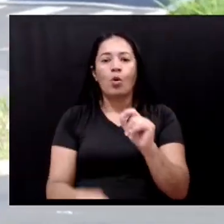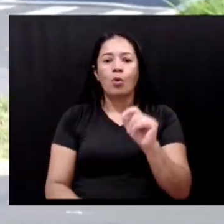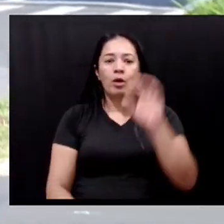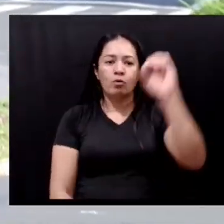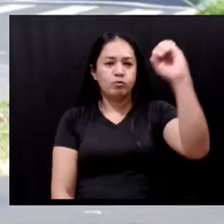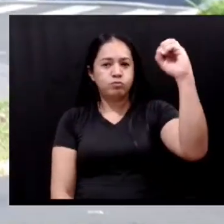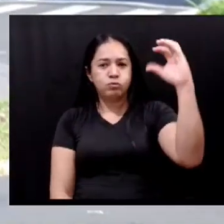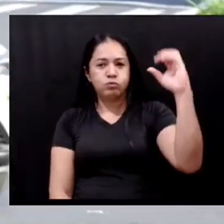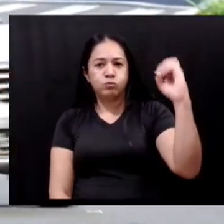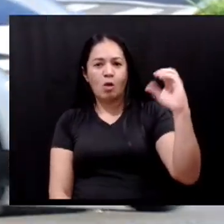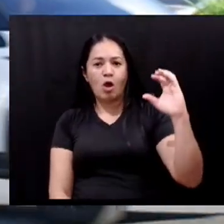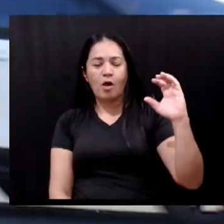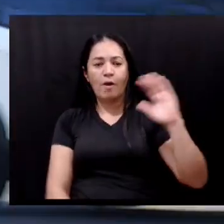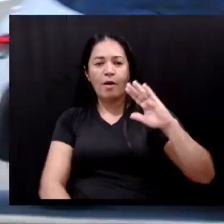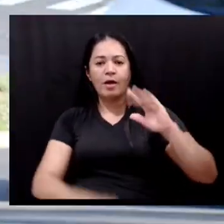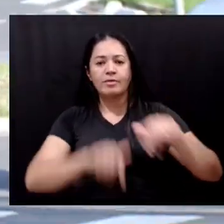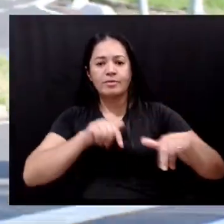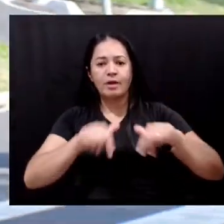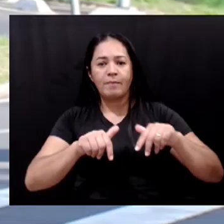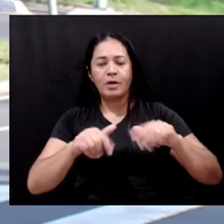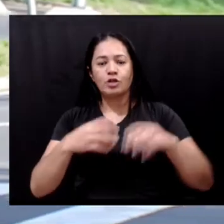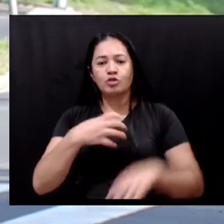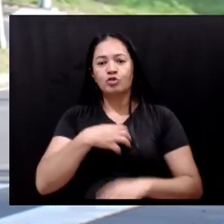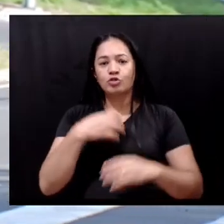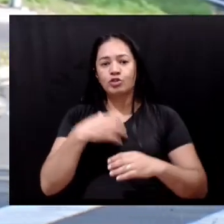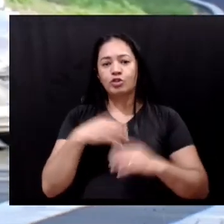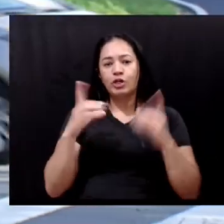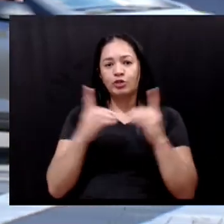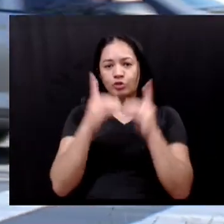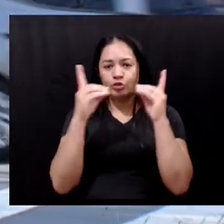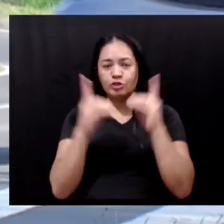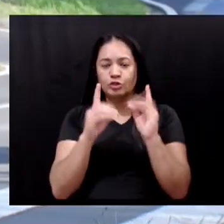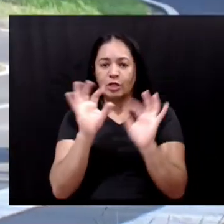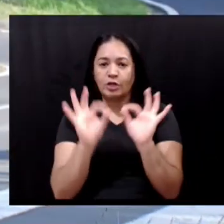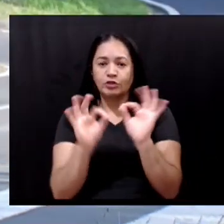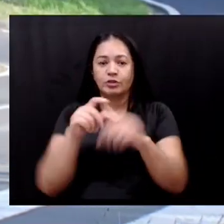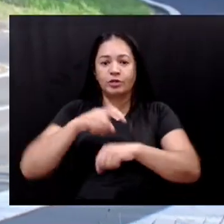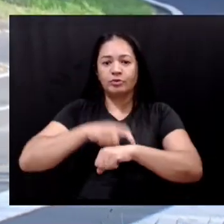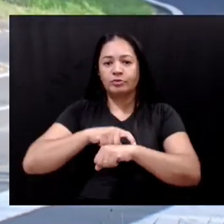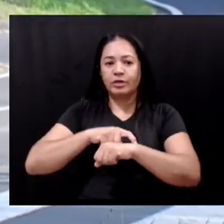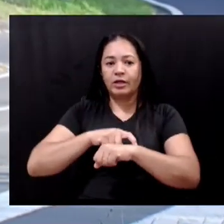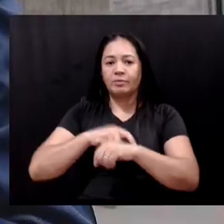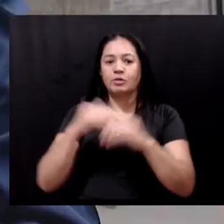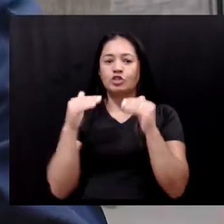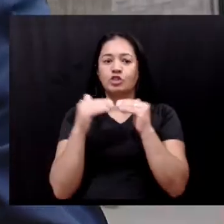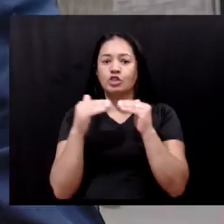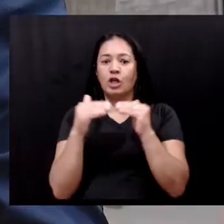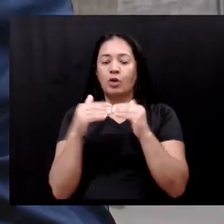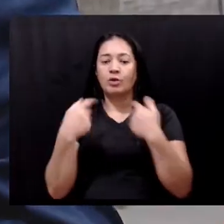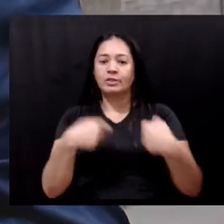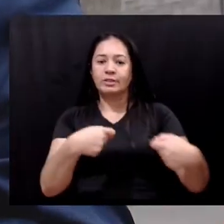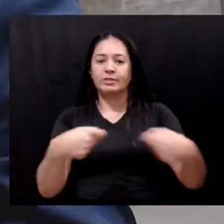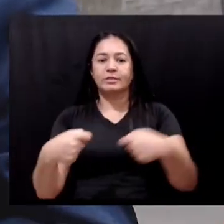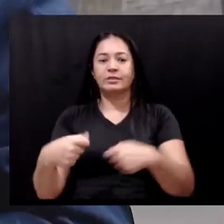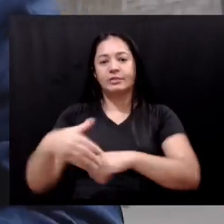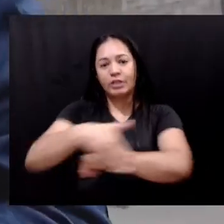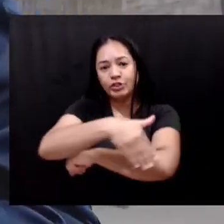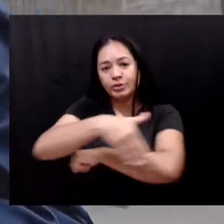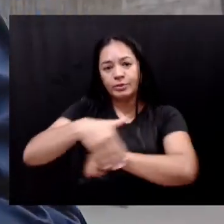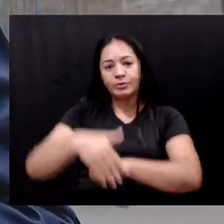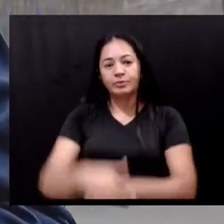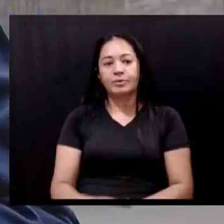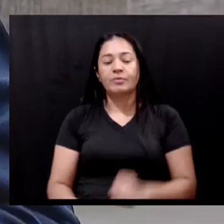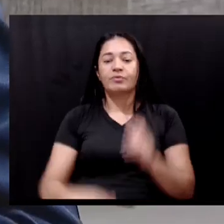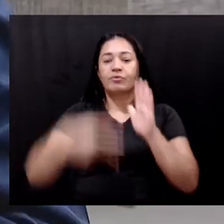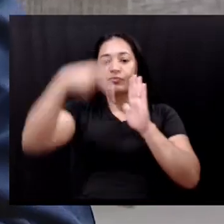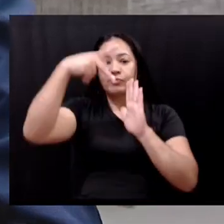forma dinâmica, ajustando o tempo de sinalização conforme a demanda nas vias. É um projeto bastante